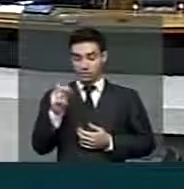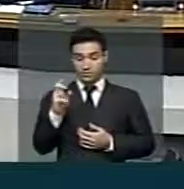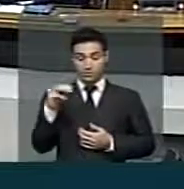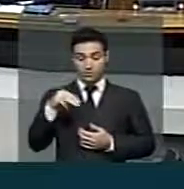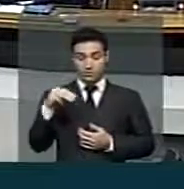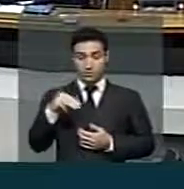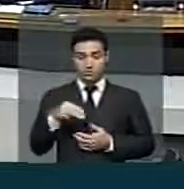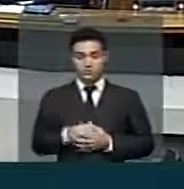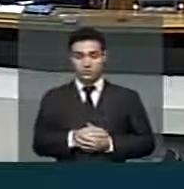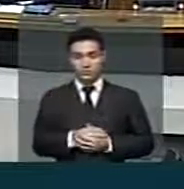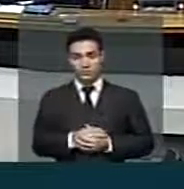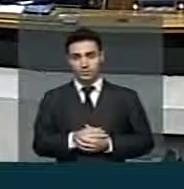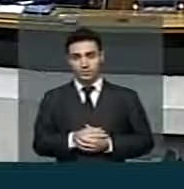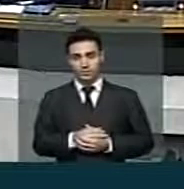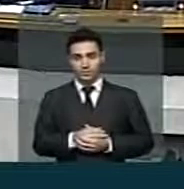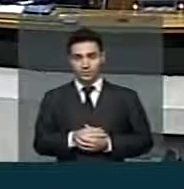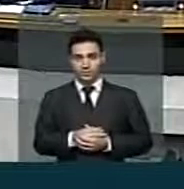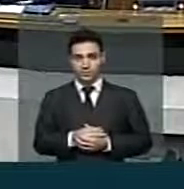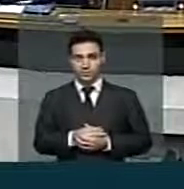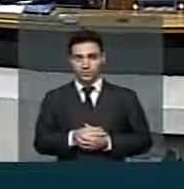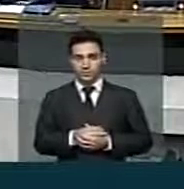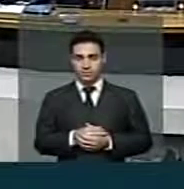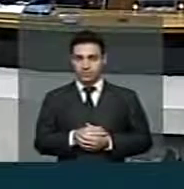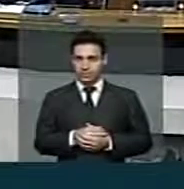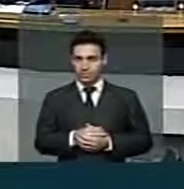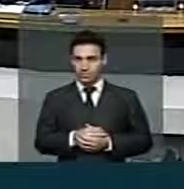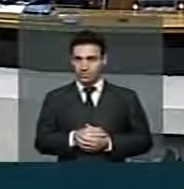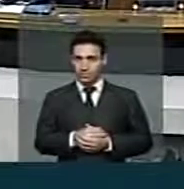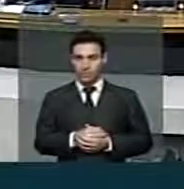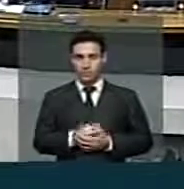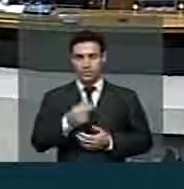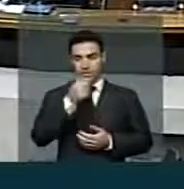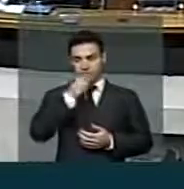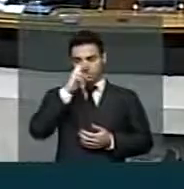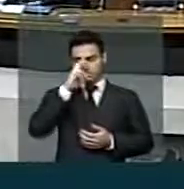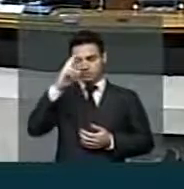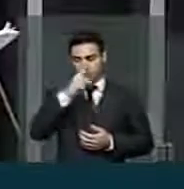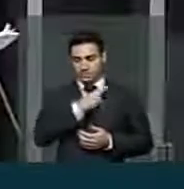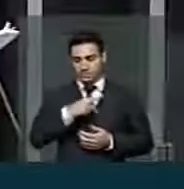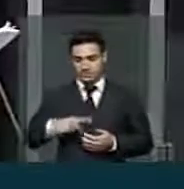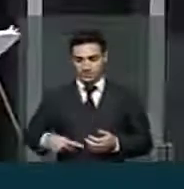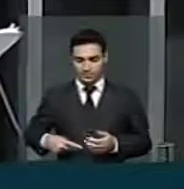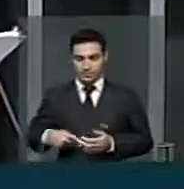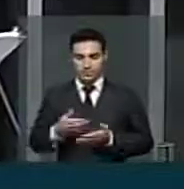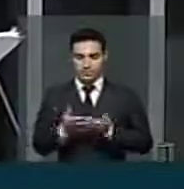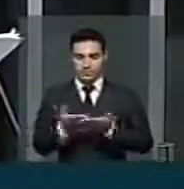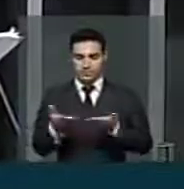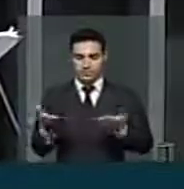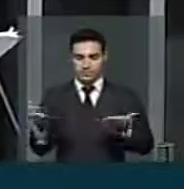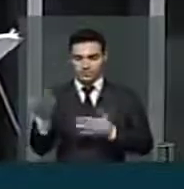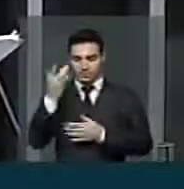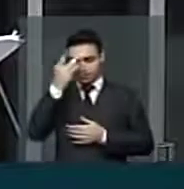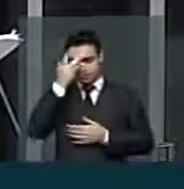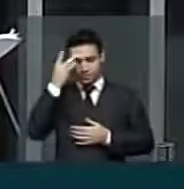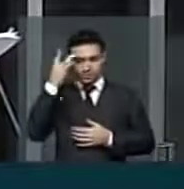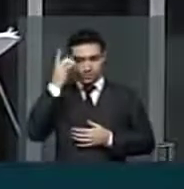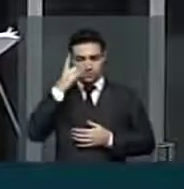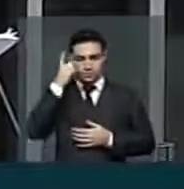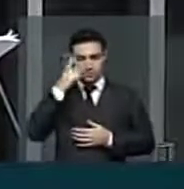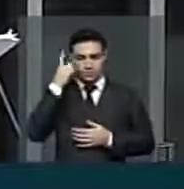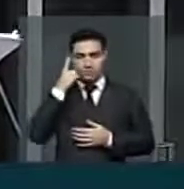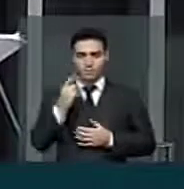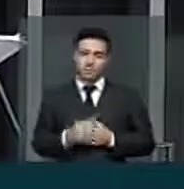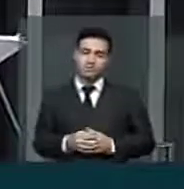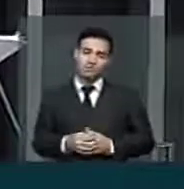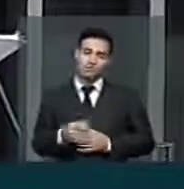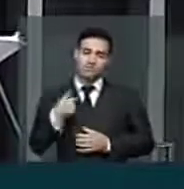Vossa Excelência disporá de 25 minutos. Senhor presidente, senhoras e senhores parlamentares,